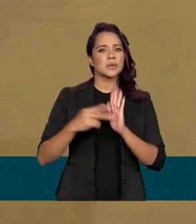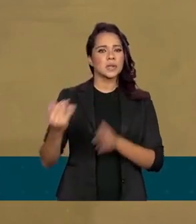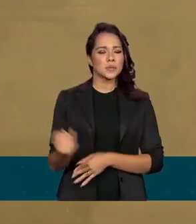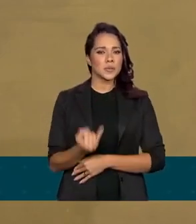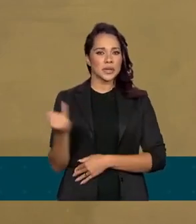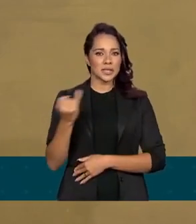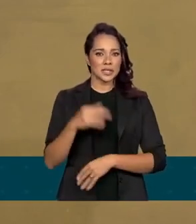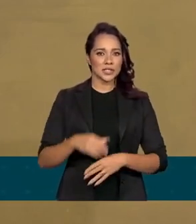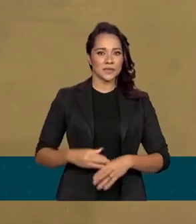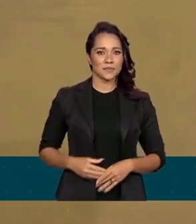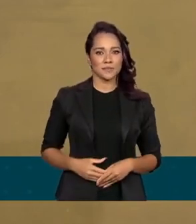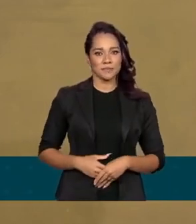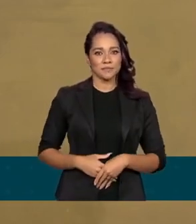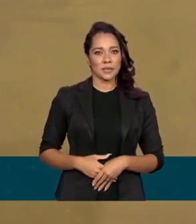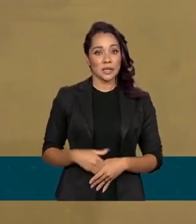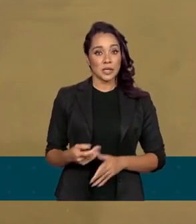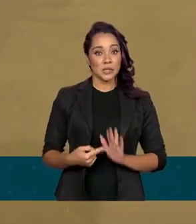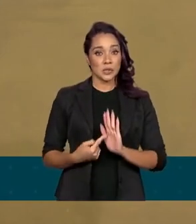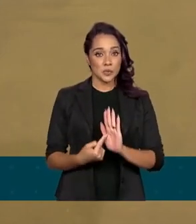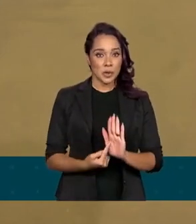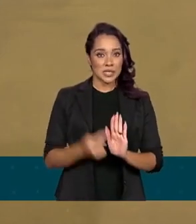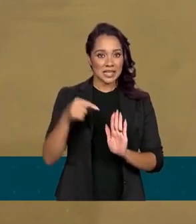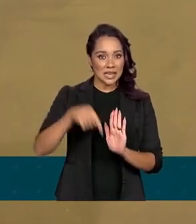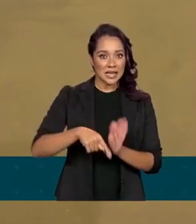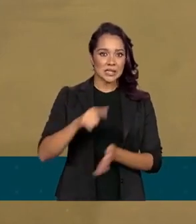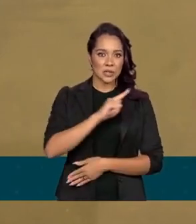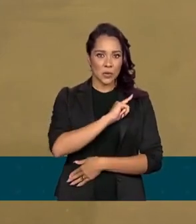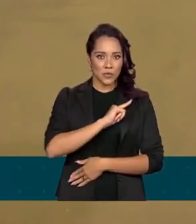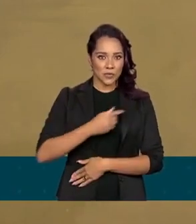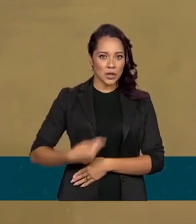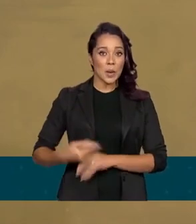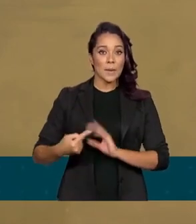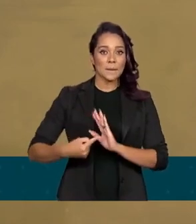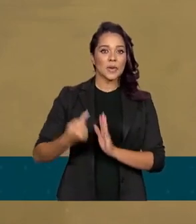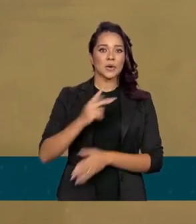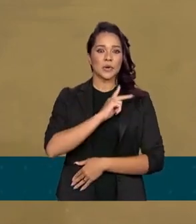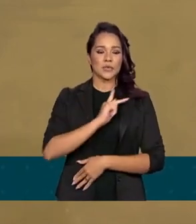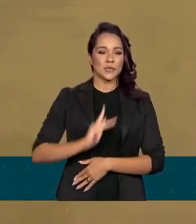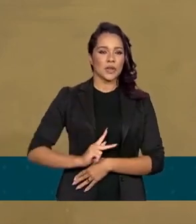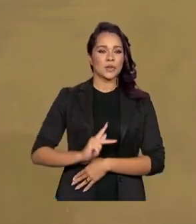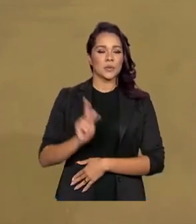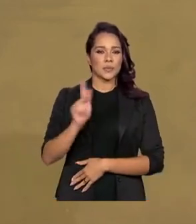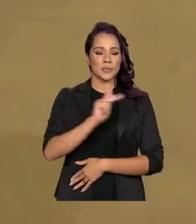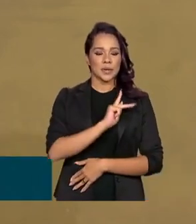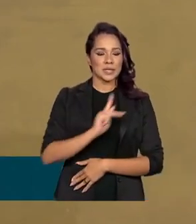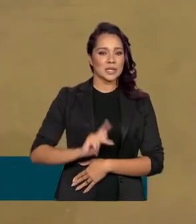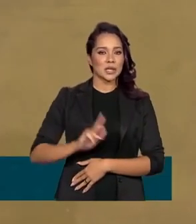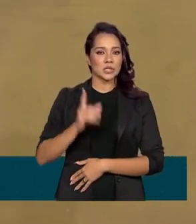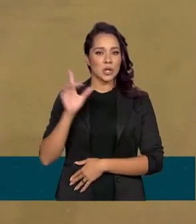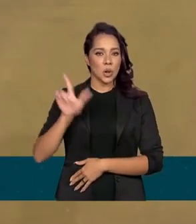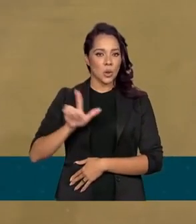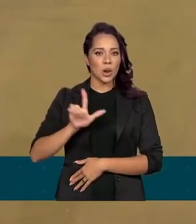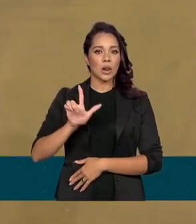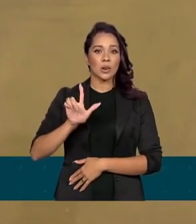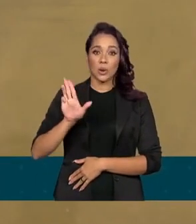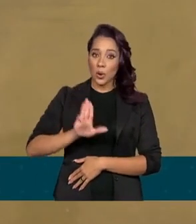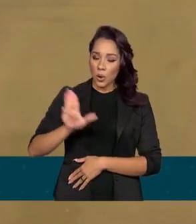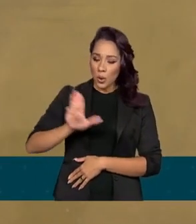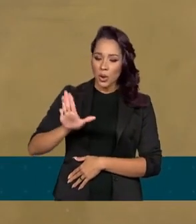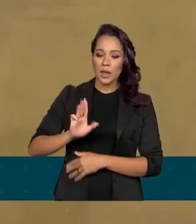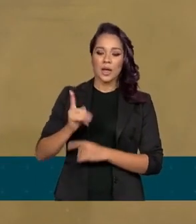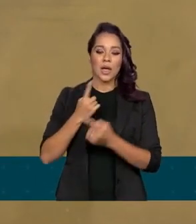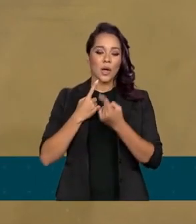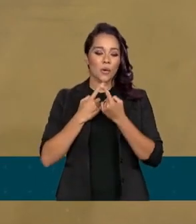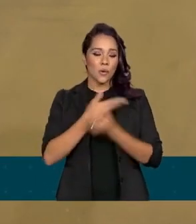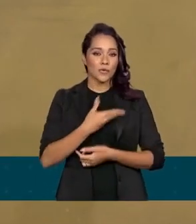forte. Isso mostra que esse governo, primeiro governo do presidente Lula, é um governo de diálogo. Ele